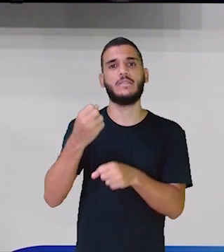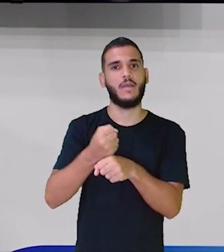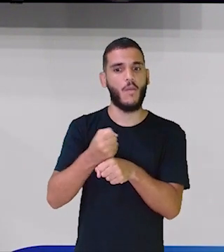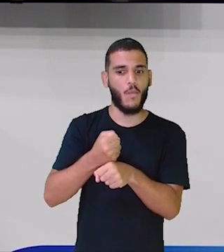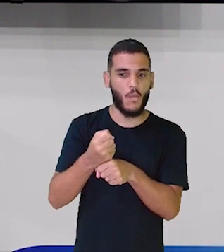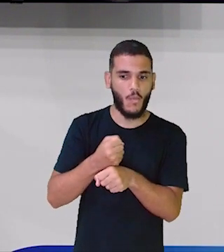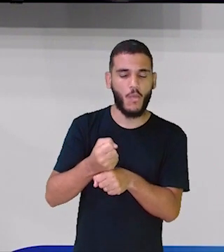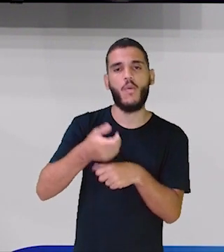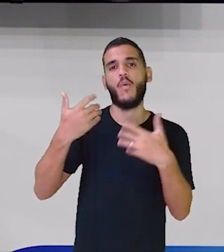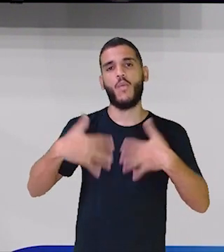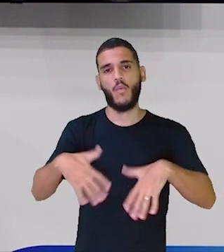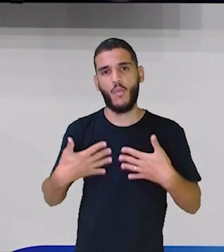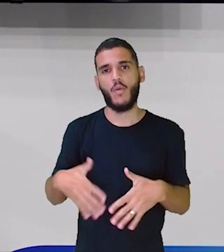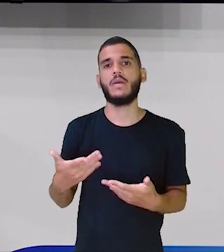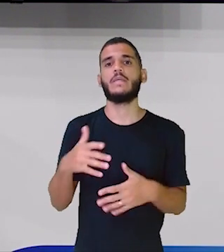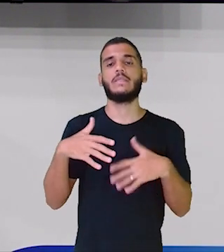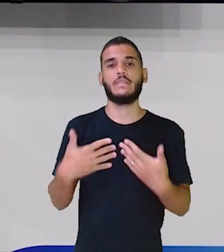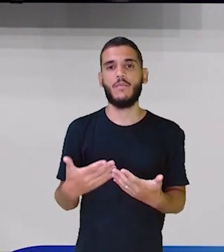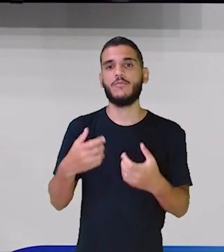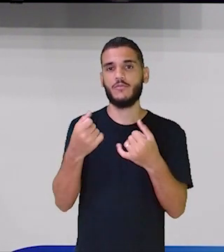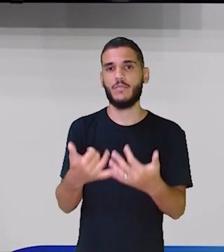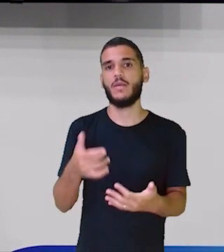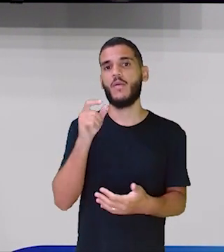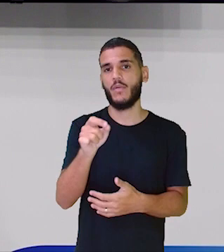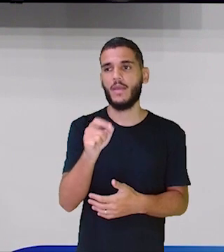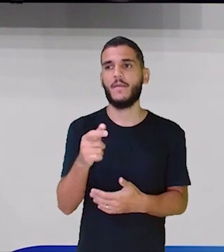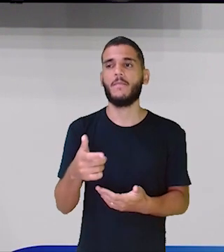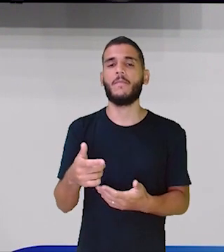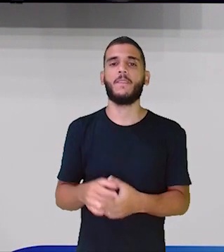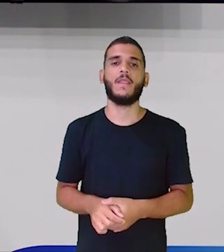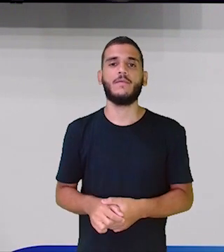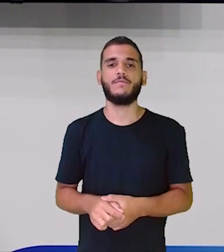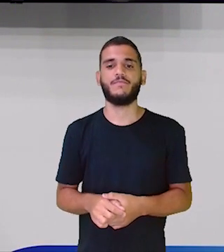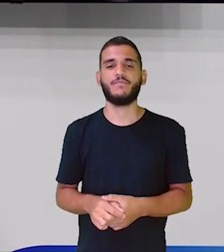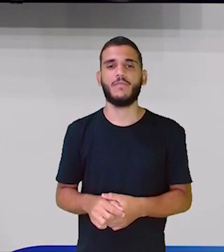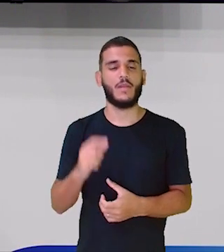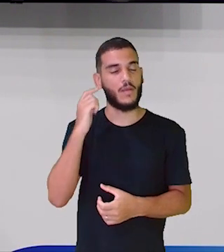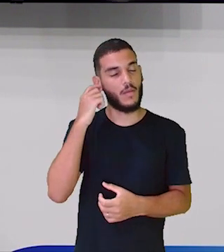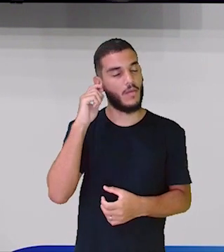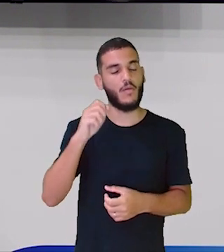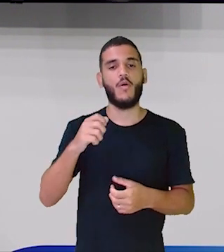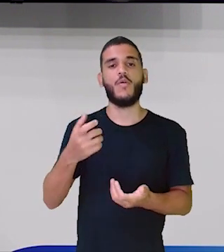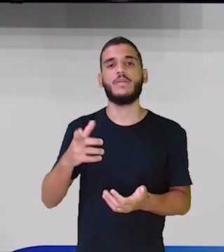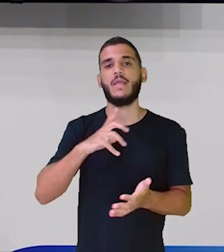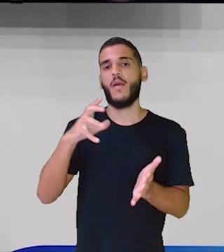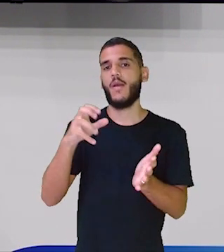os jornais da época relataram, porque fica guardado, fica ali arquivado, porque é um